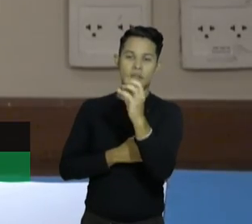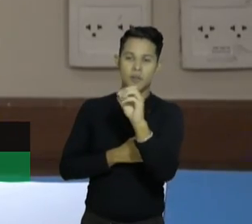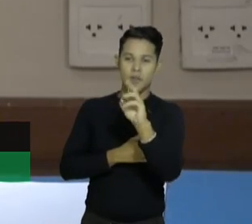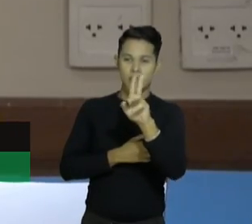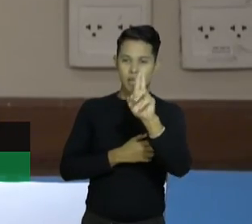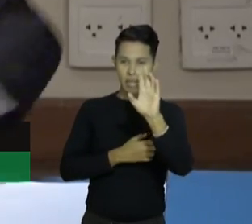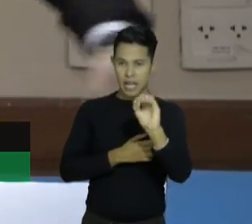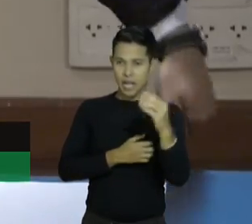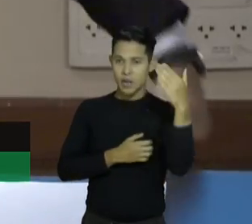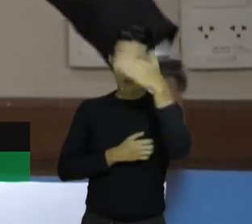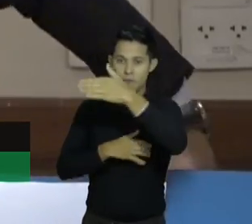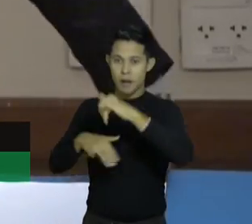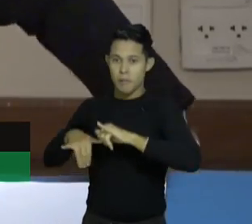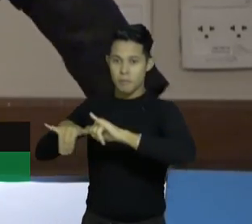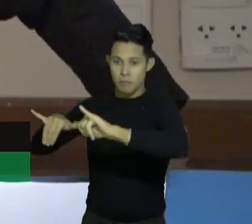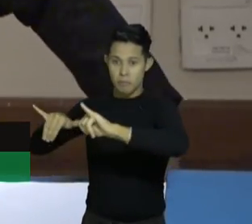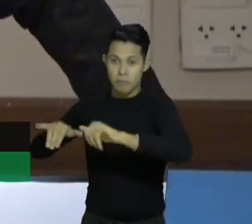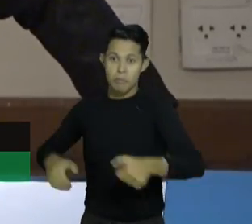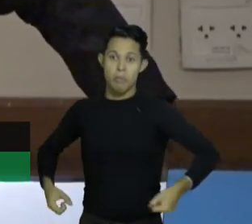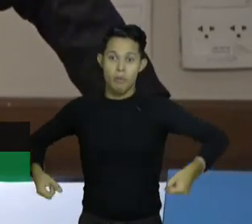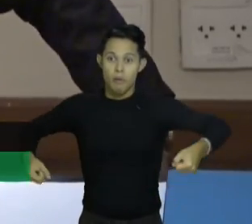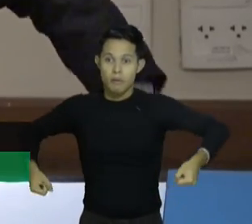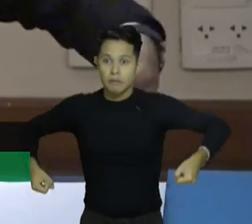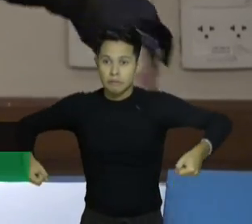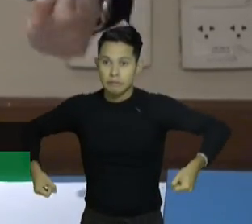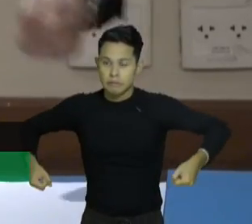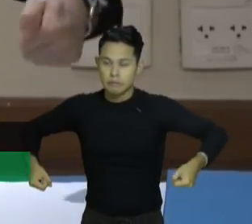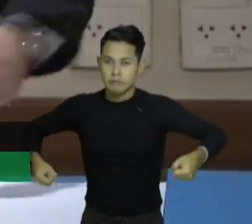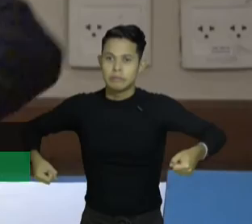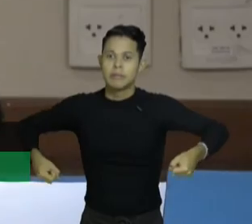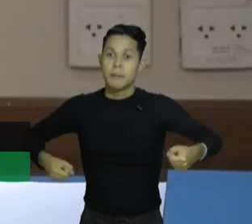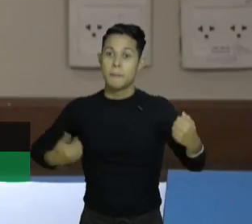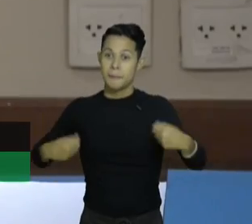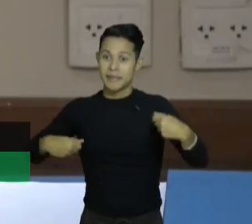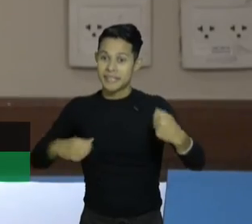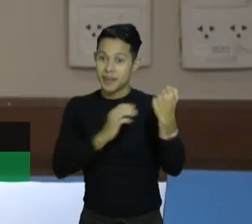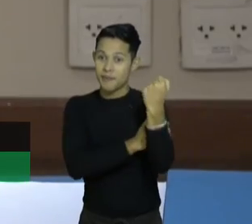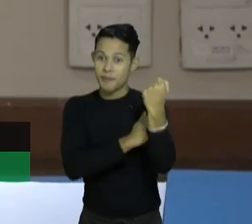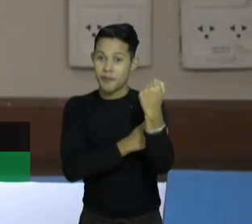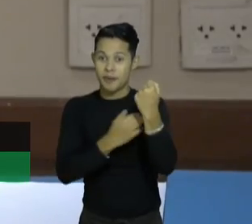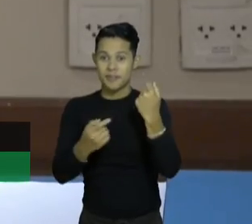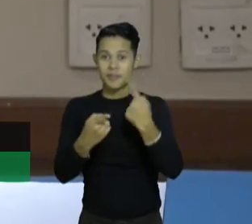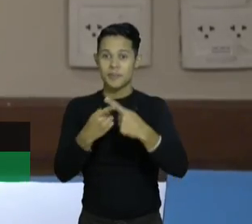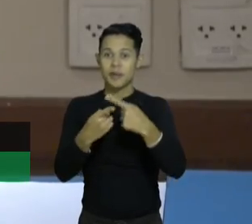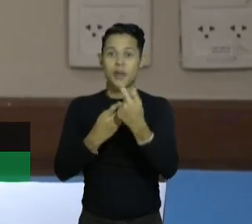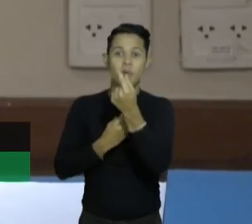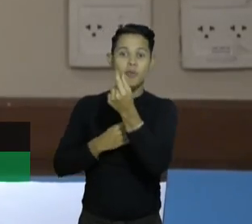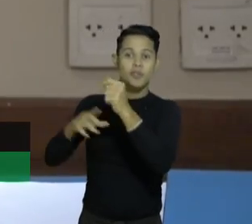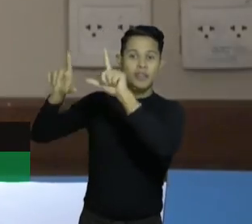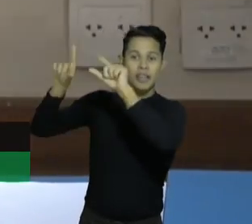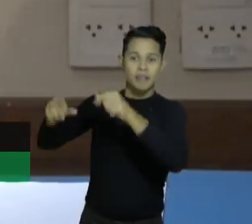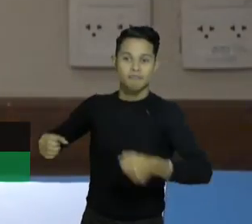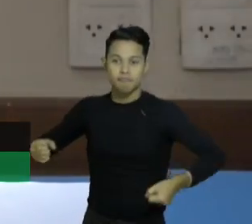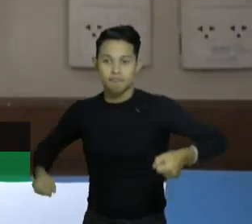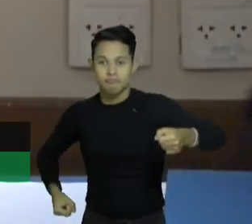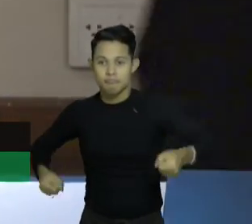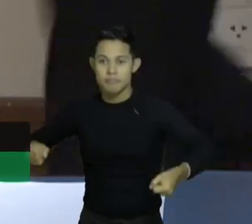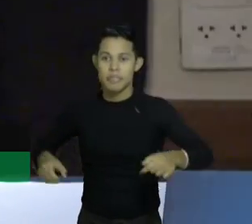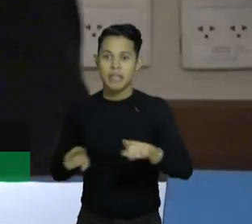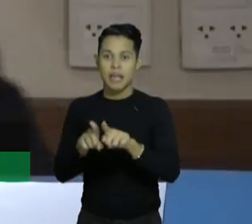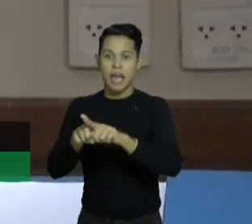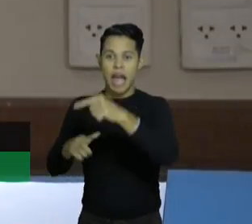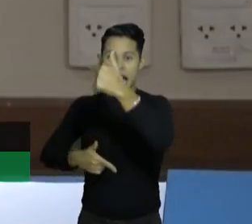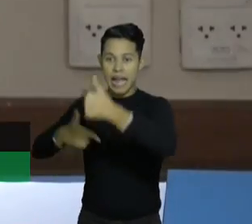basicão você volta precisando fazer musculação né porque é muita coisa que dá para comprar o preço é totalmente subsidiado a guerra da Ucrânia deu uma